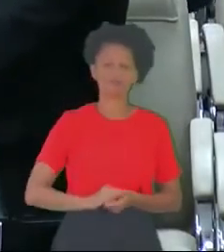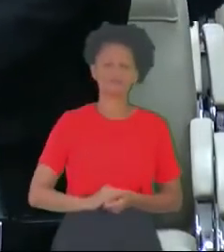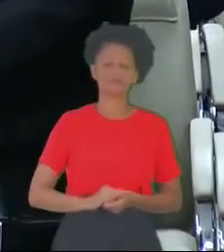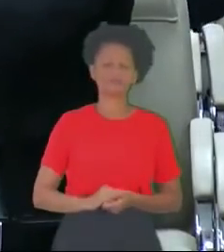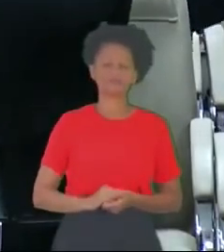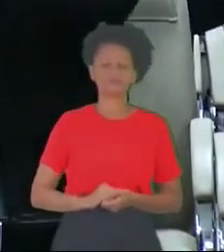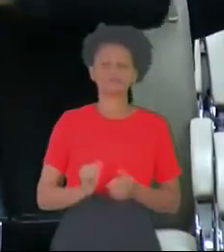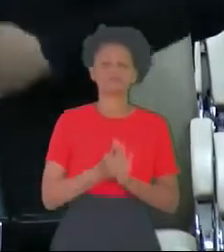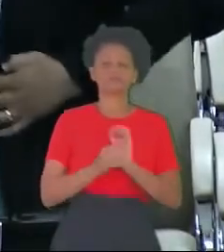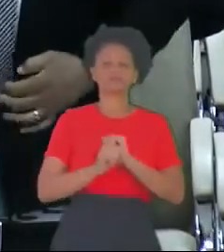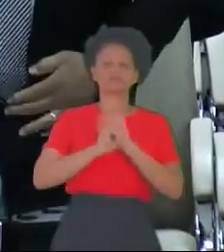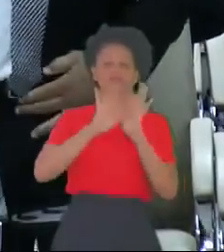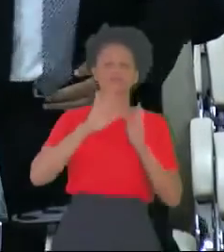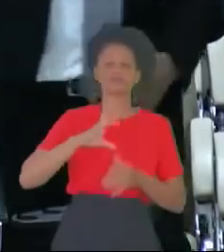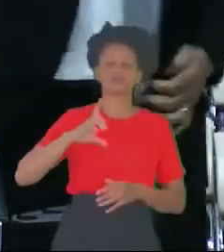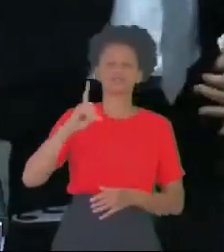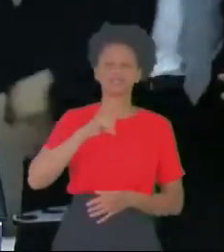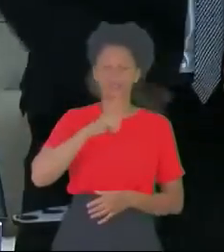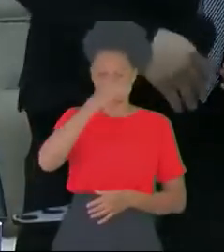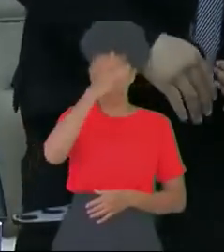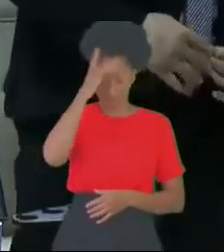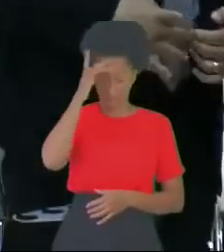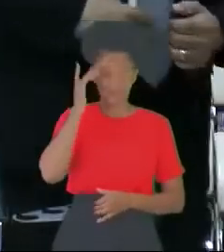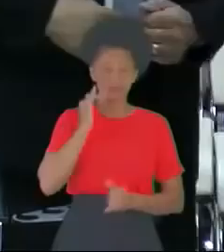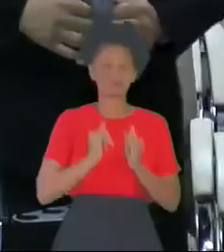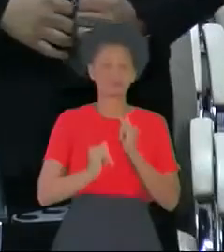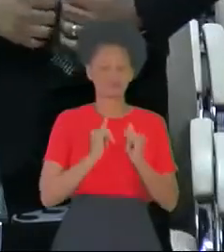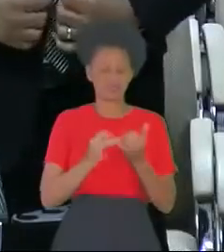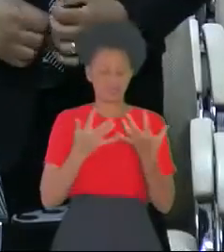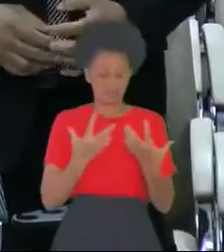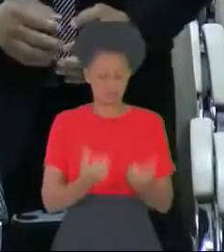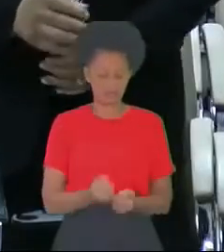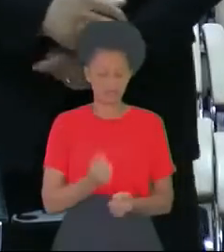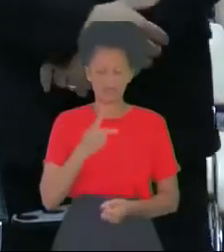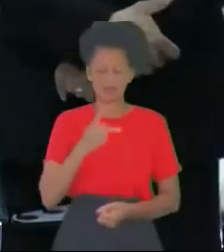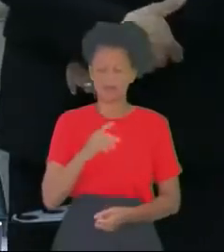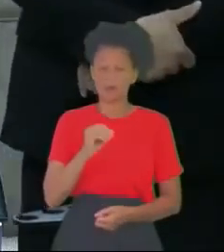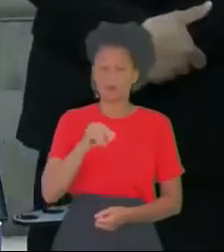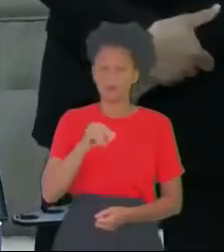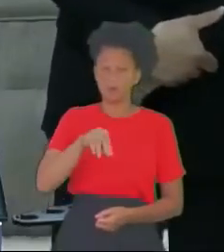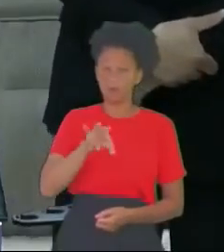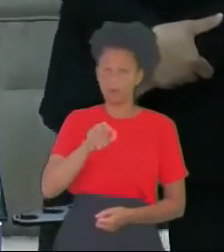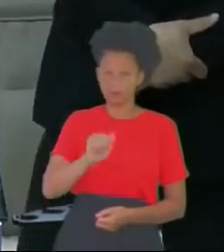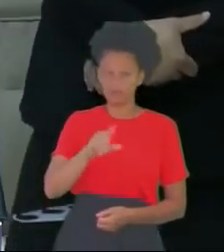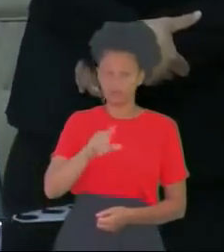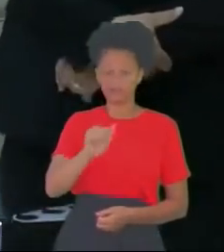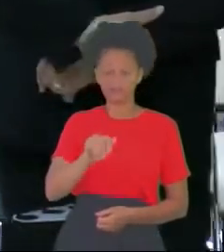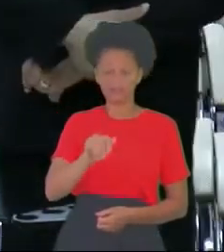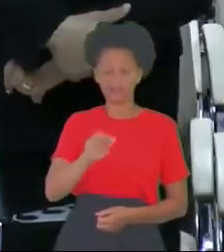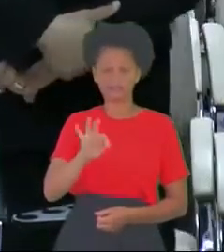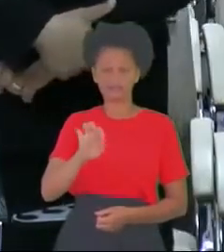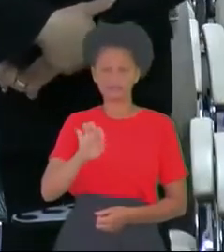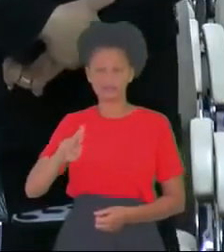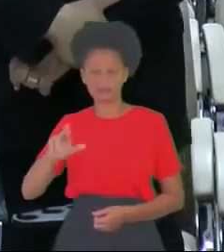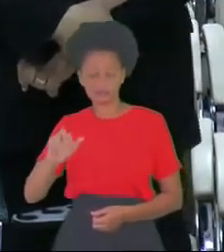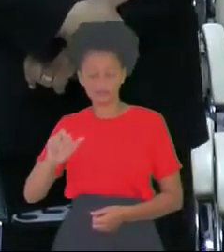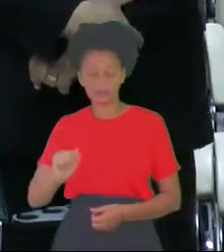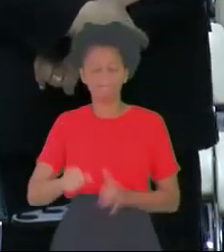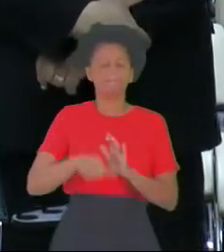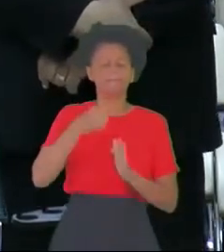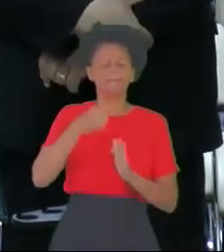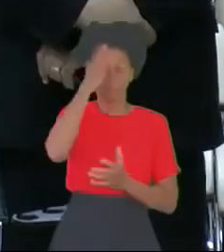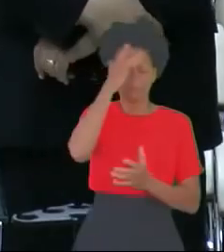Glória a Deus, já tem uma vida na internet. Michele Ferreira de Ponta da Terra. E aqui, onde está a primeira pessoa que quer se entregar para